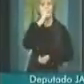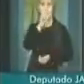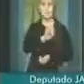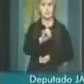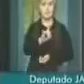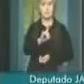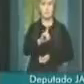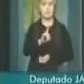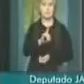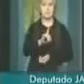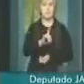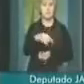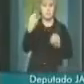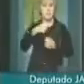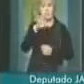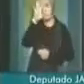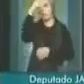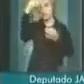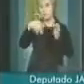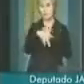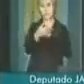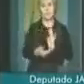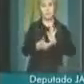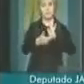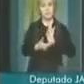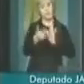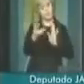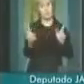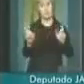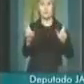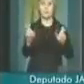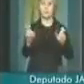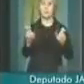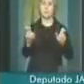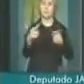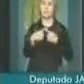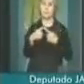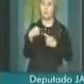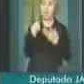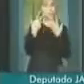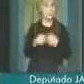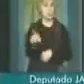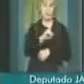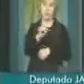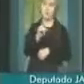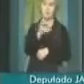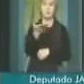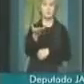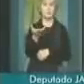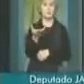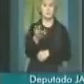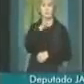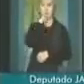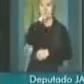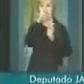não o presidente da Câmara ter que tomar a providência no tocante desse assunto que nós não podemos nos submeter ao